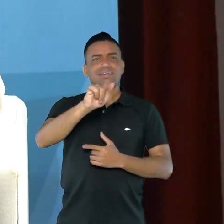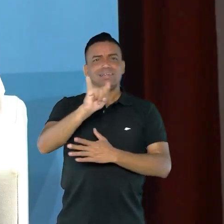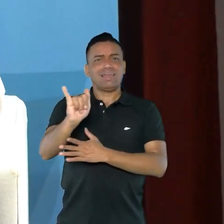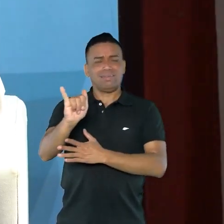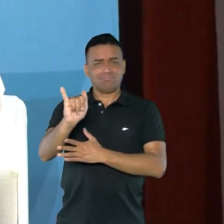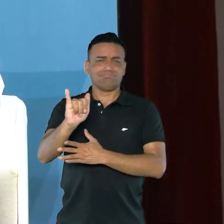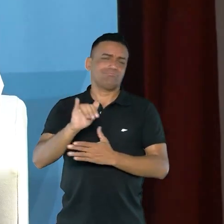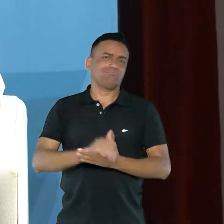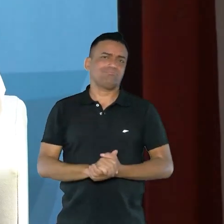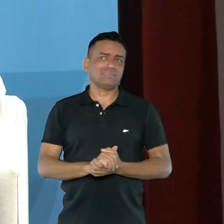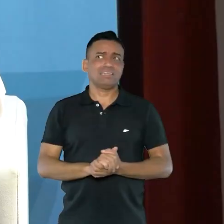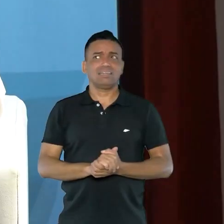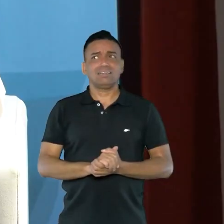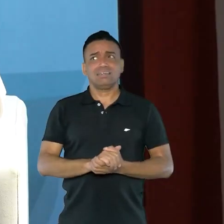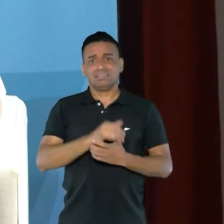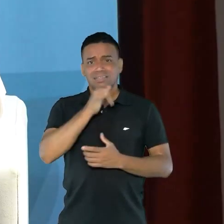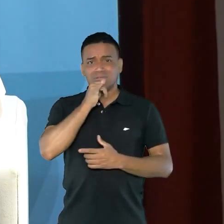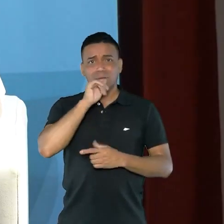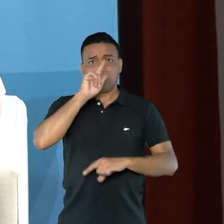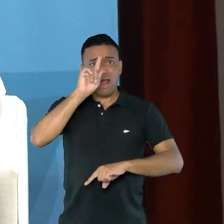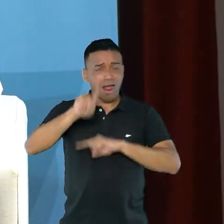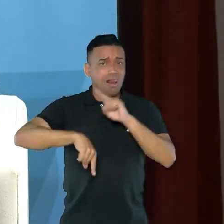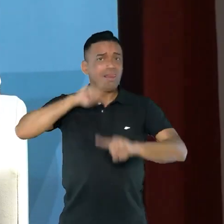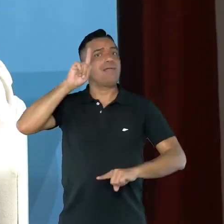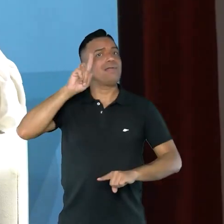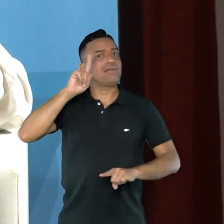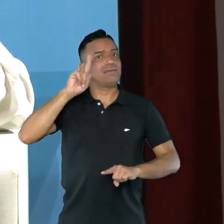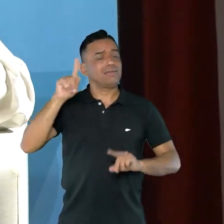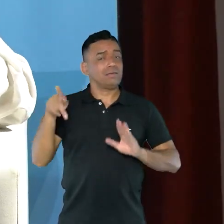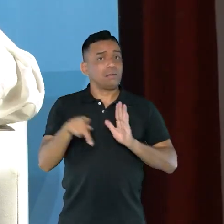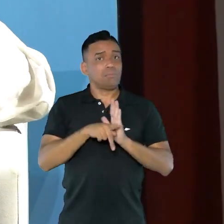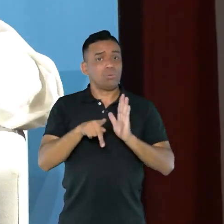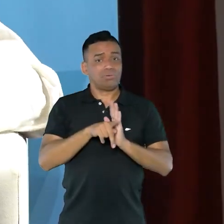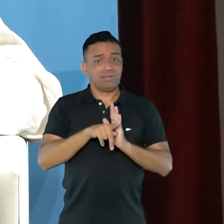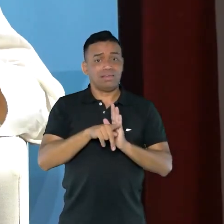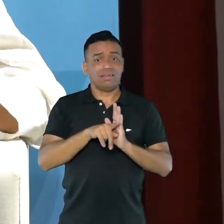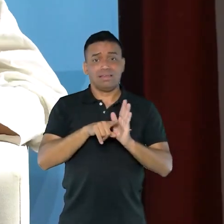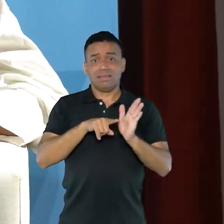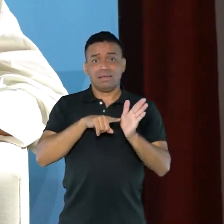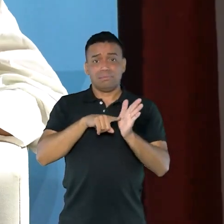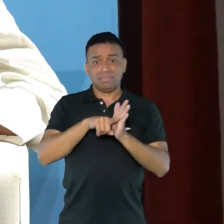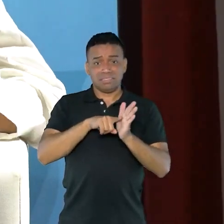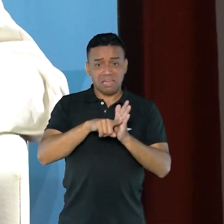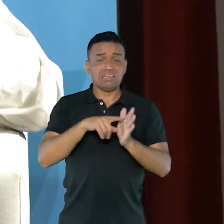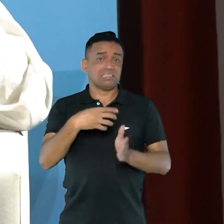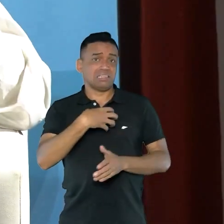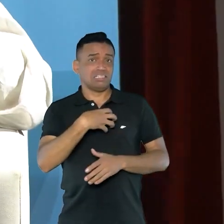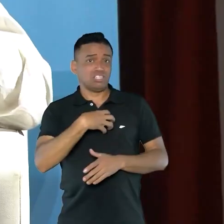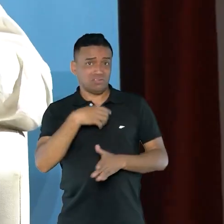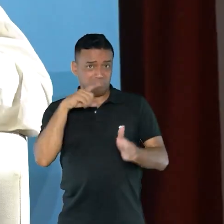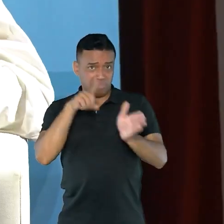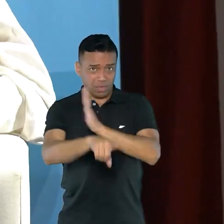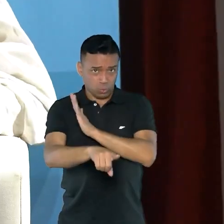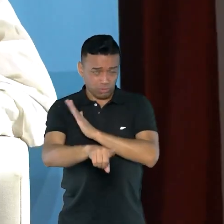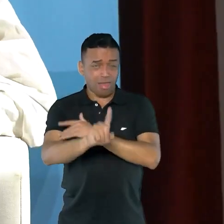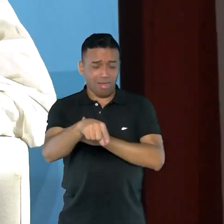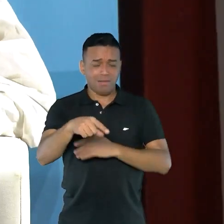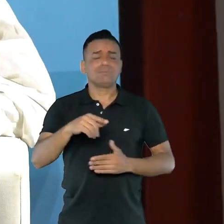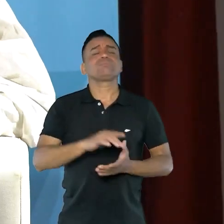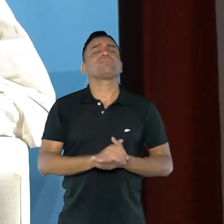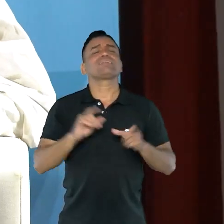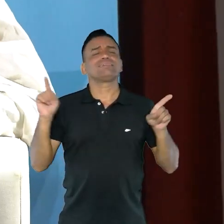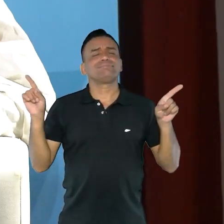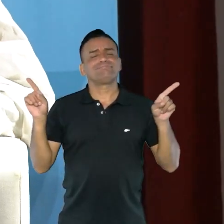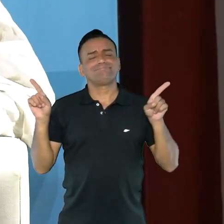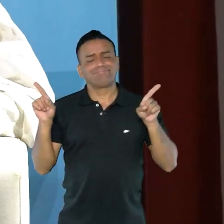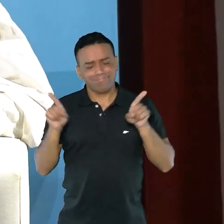Para além de todo o disparate científico que é esse tipo de pergunta, é